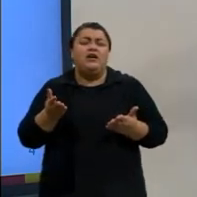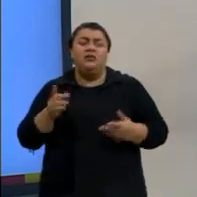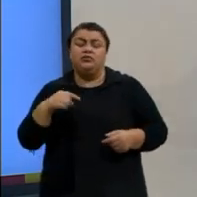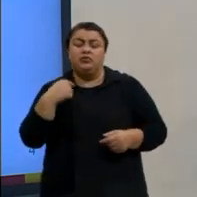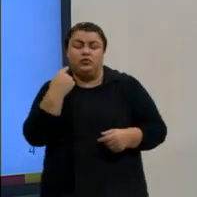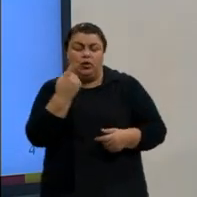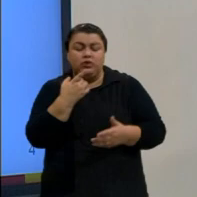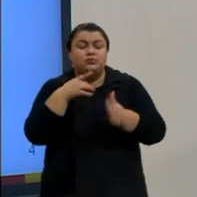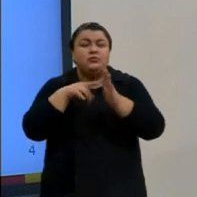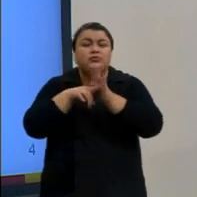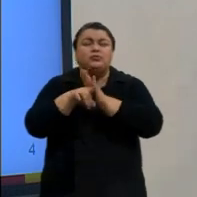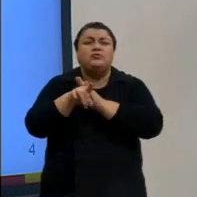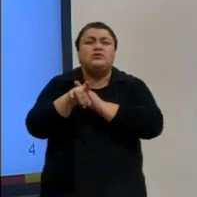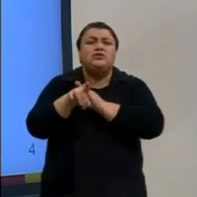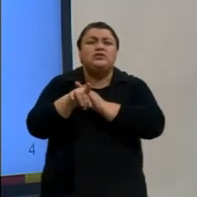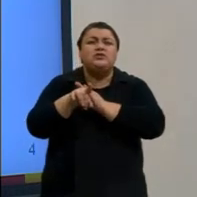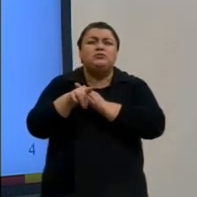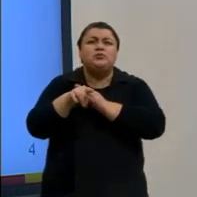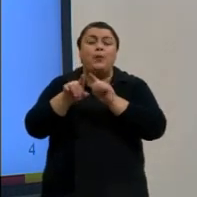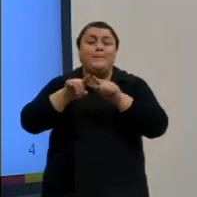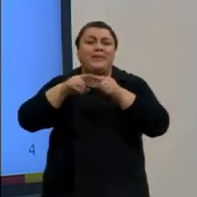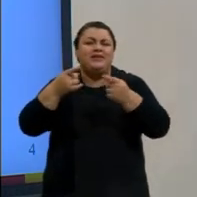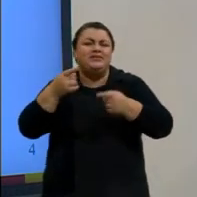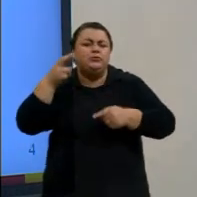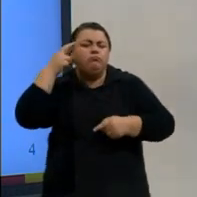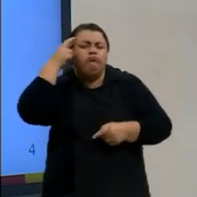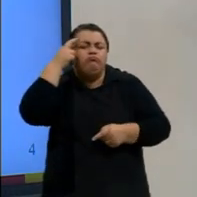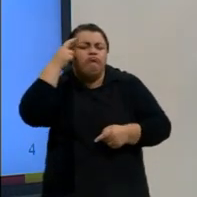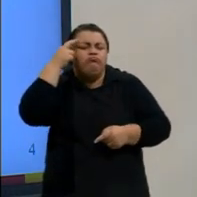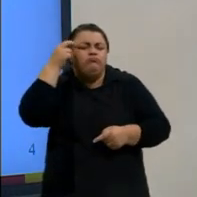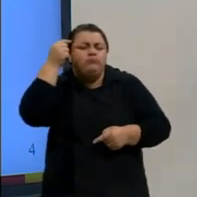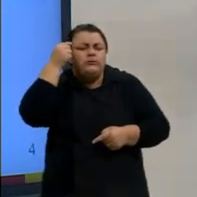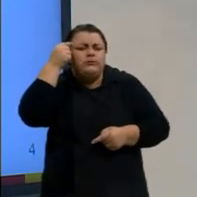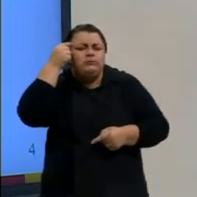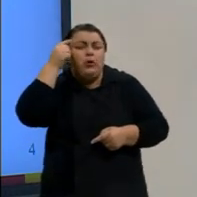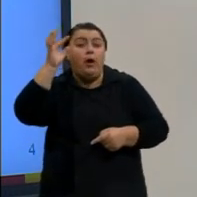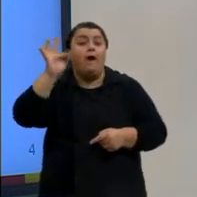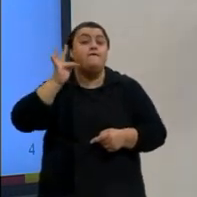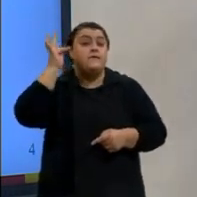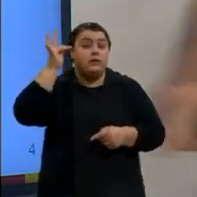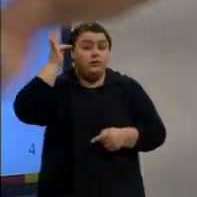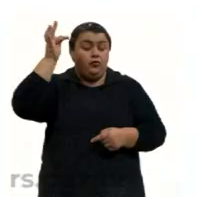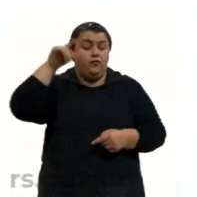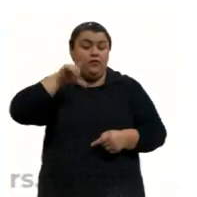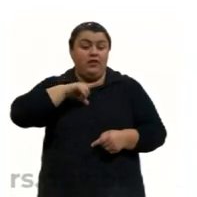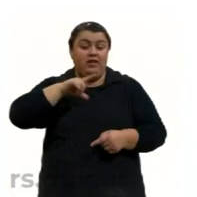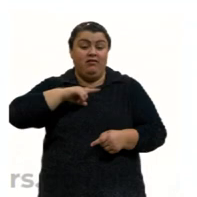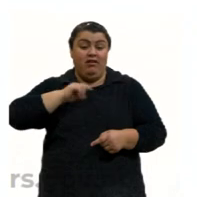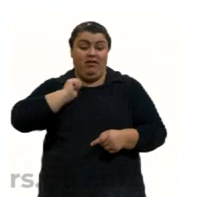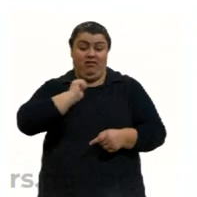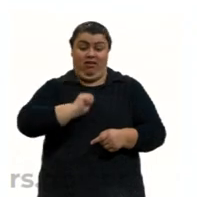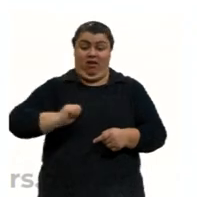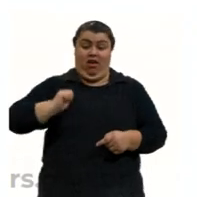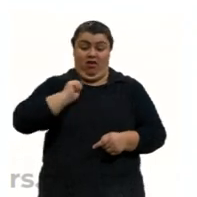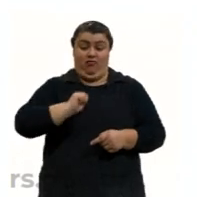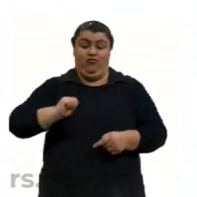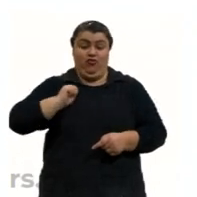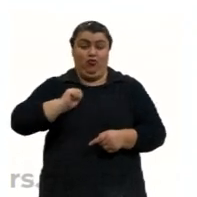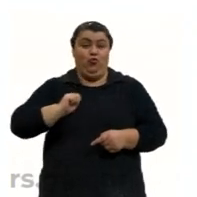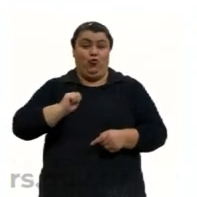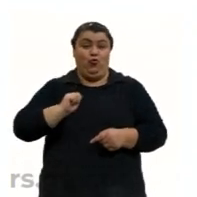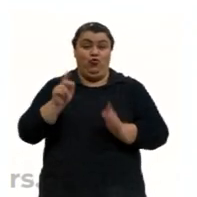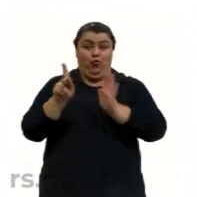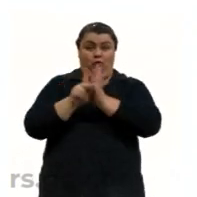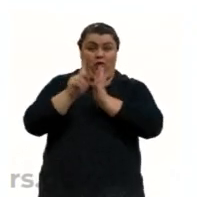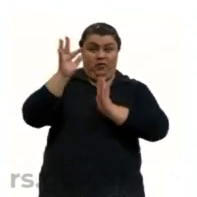nos perguntamos sem refletir sobre elas têm uma filosofia tem essa atitude filosófica de fazer